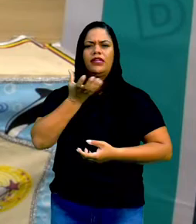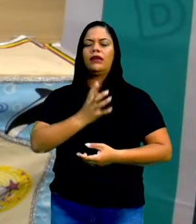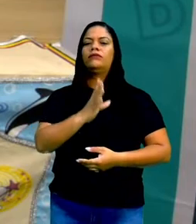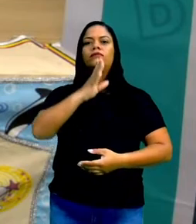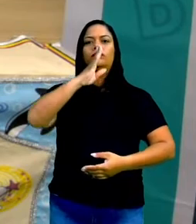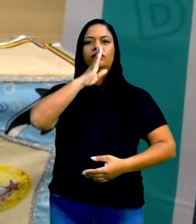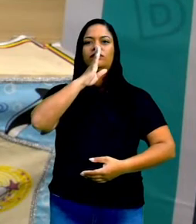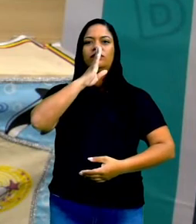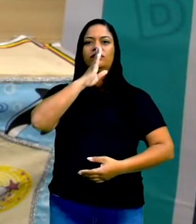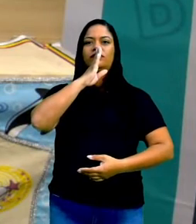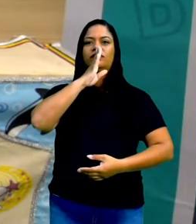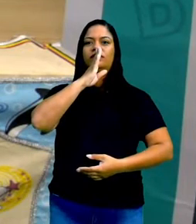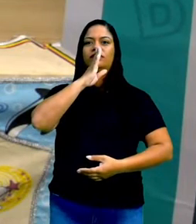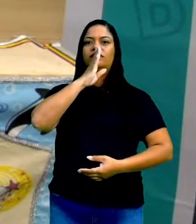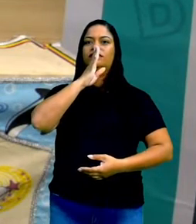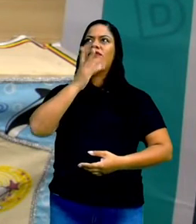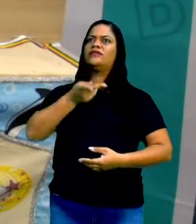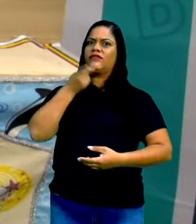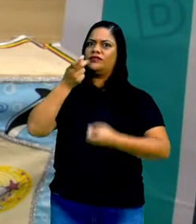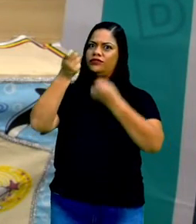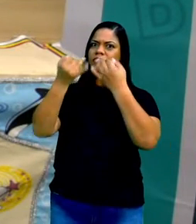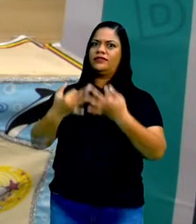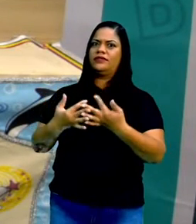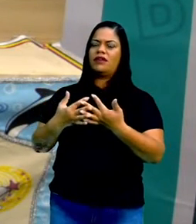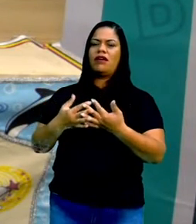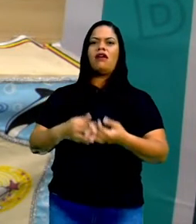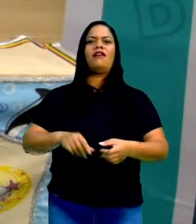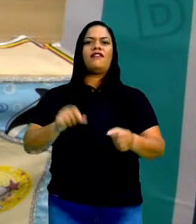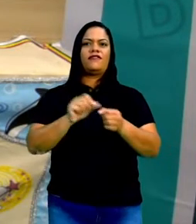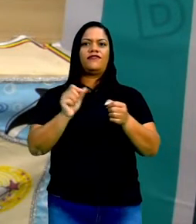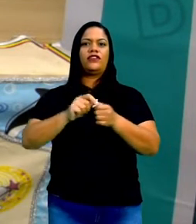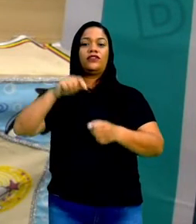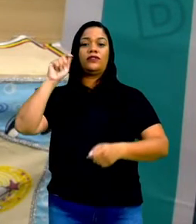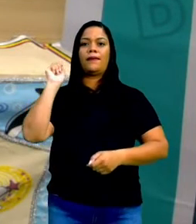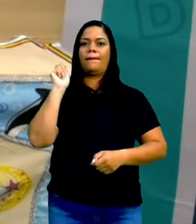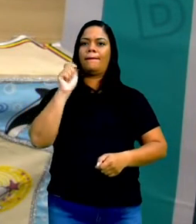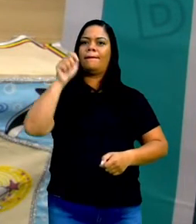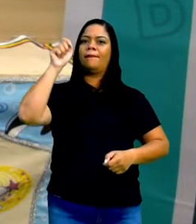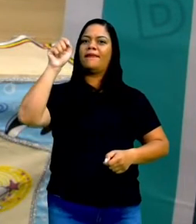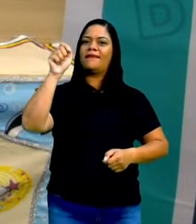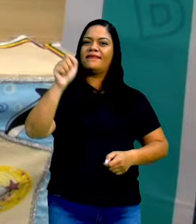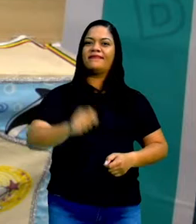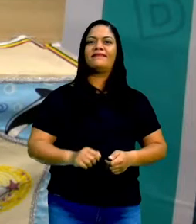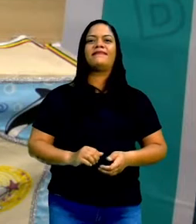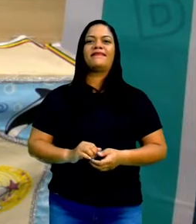ser silencioso, disse a fada. E a fada fez, ó, blim!